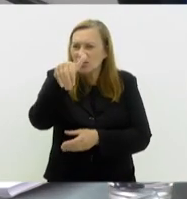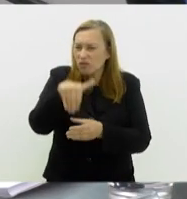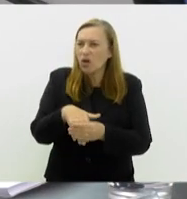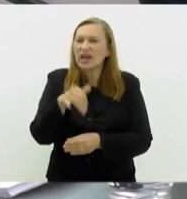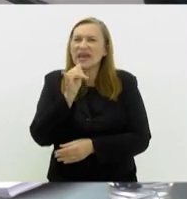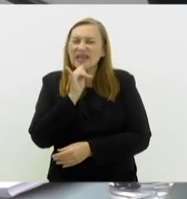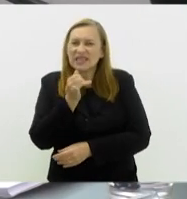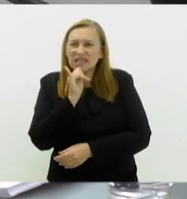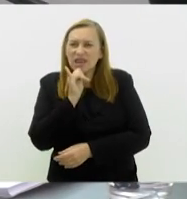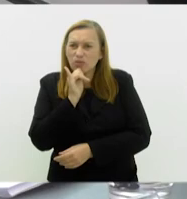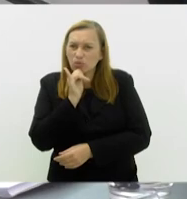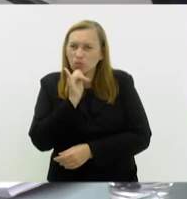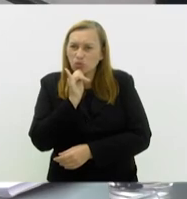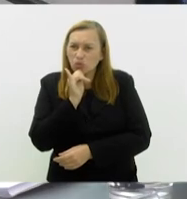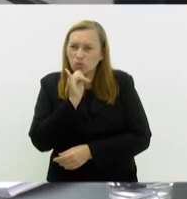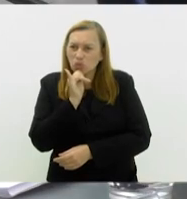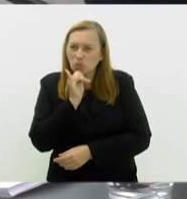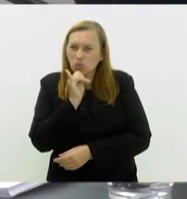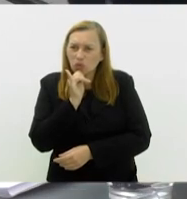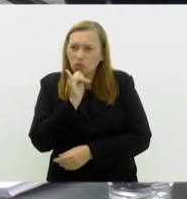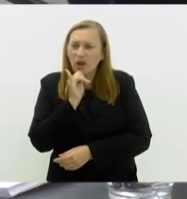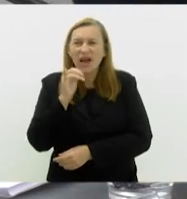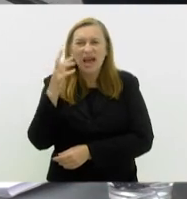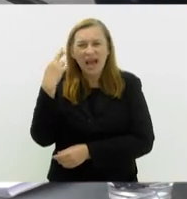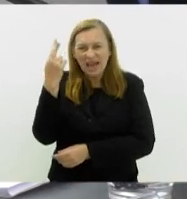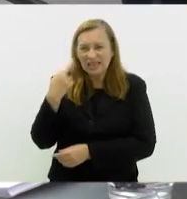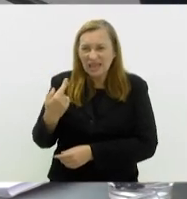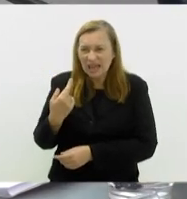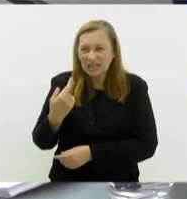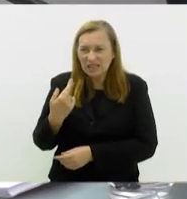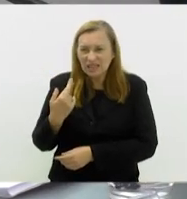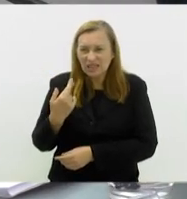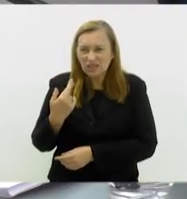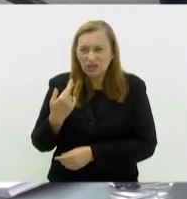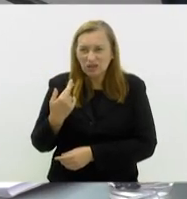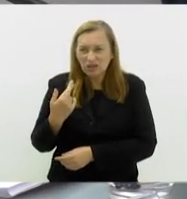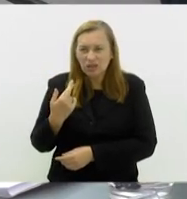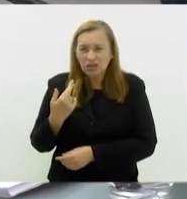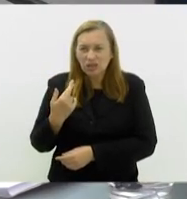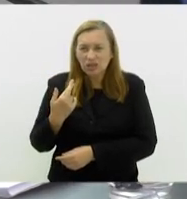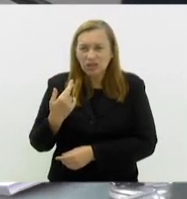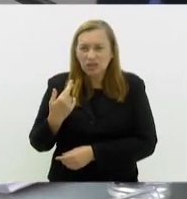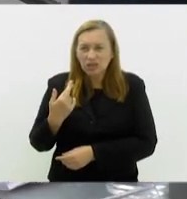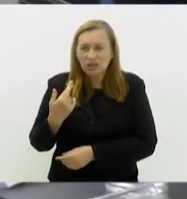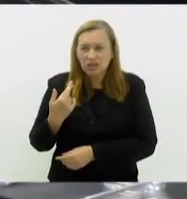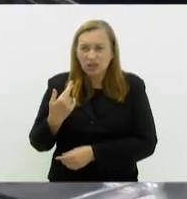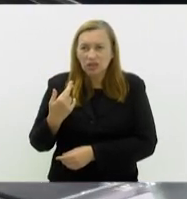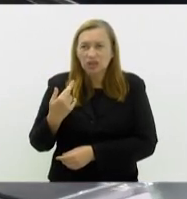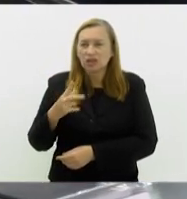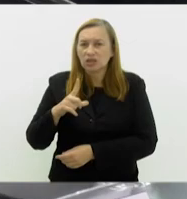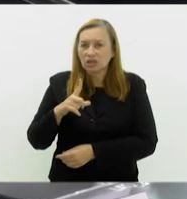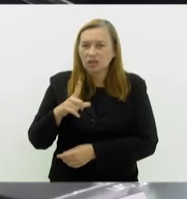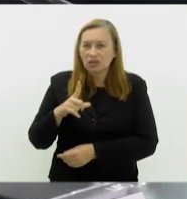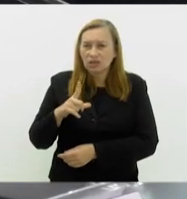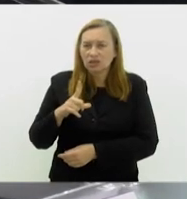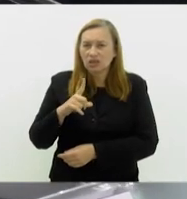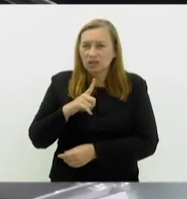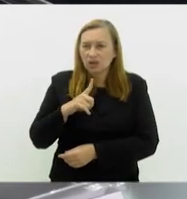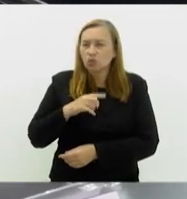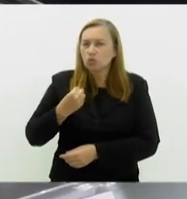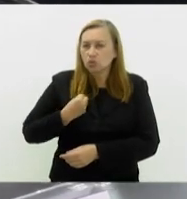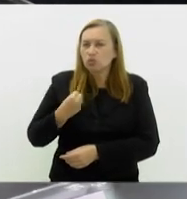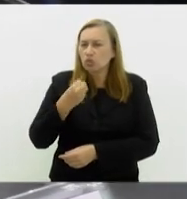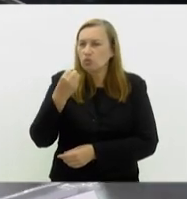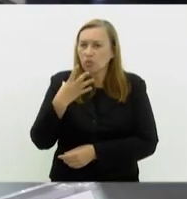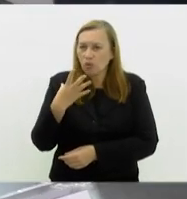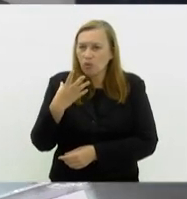exemplo o a Renata tem a maioria aqui da casa do da e